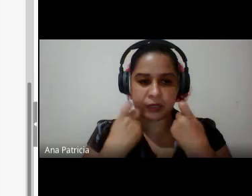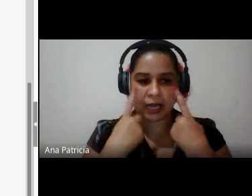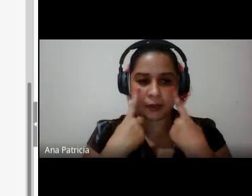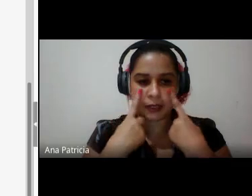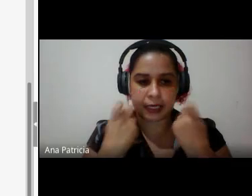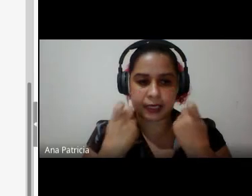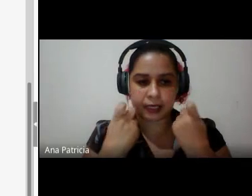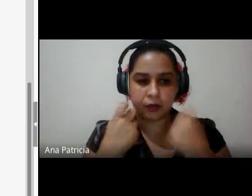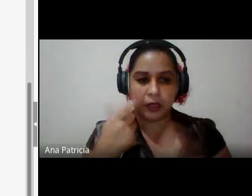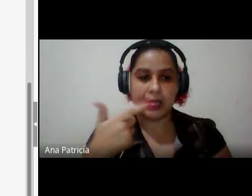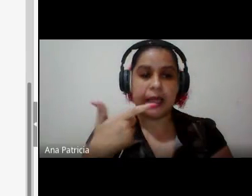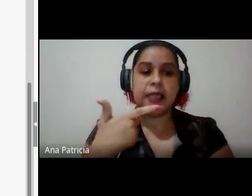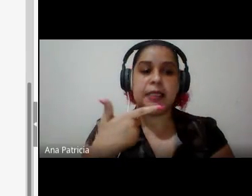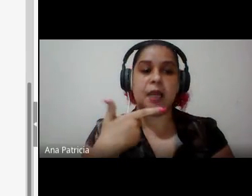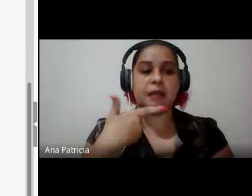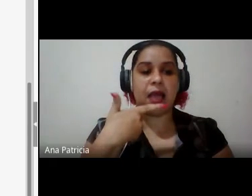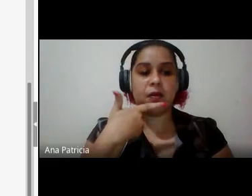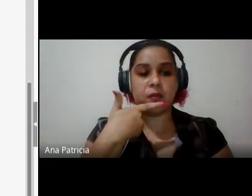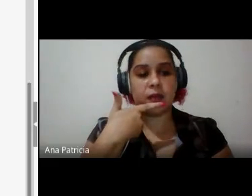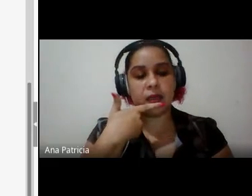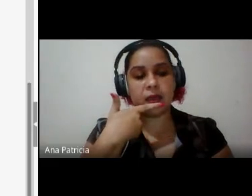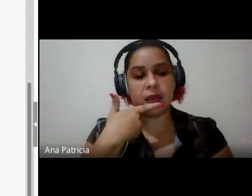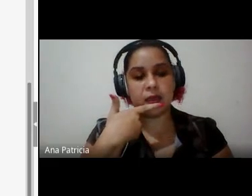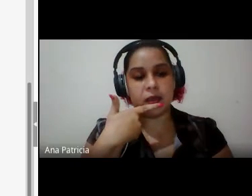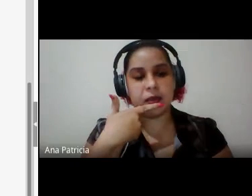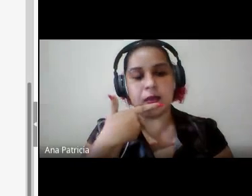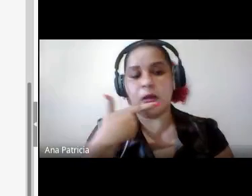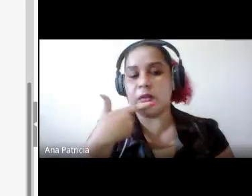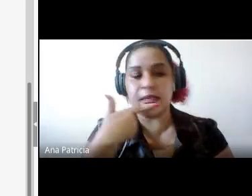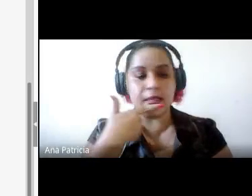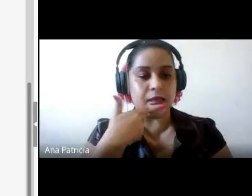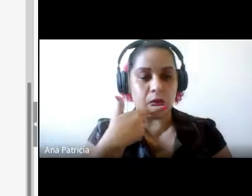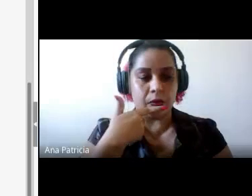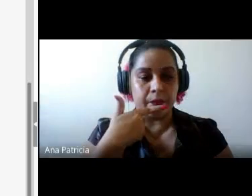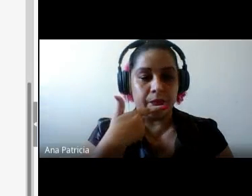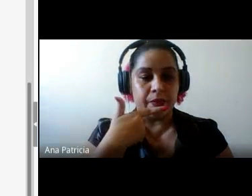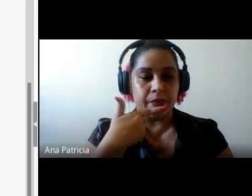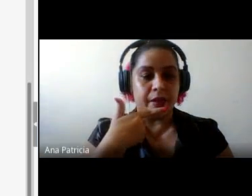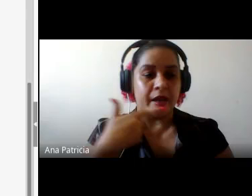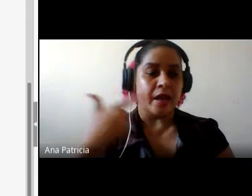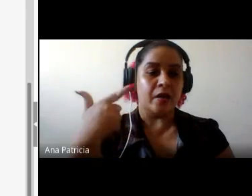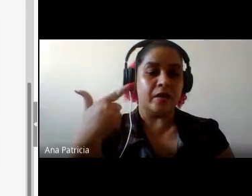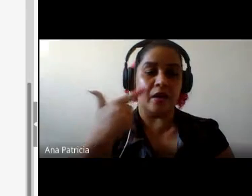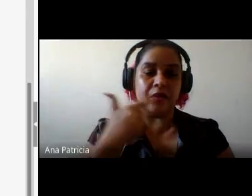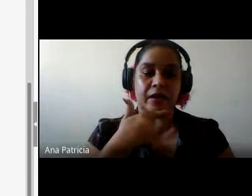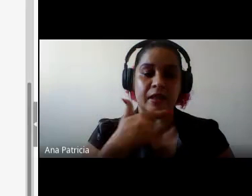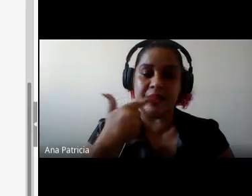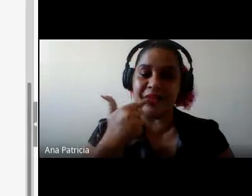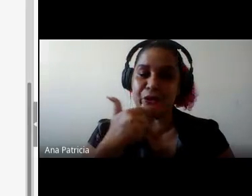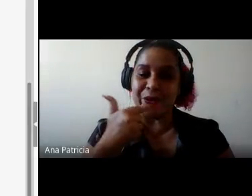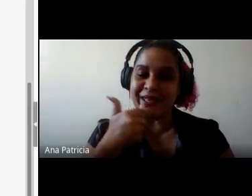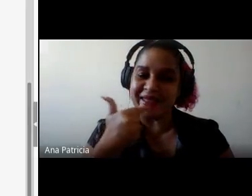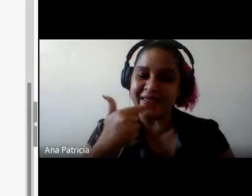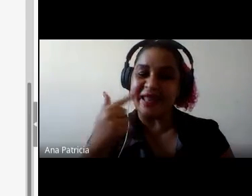Forçar a lagrimazinha descendo. Se eu botar a mão só aqui, não tem sentido. Eu tenho que dizer que eu estou rindo e